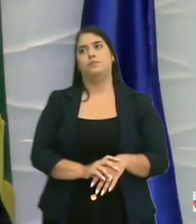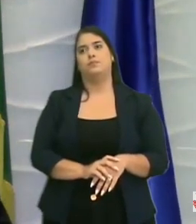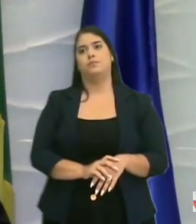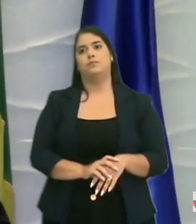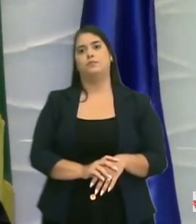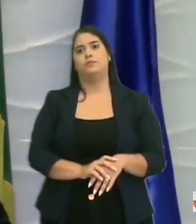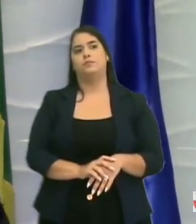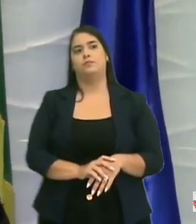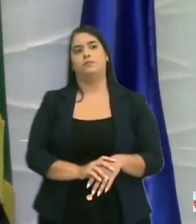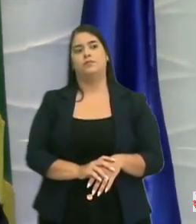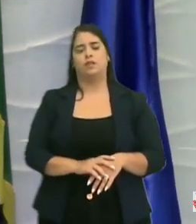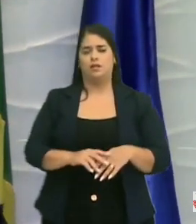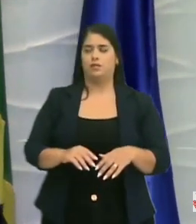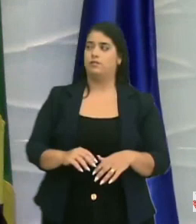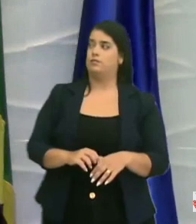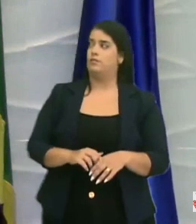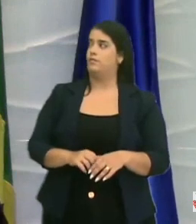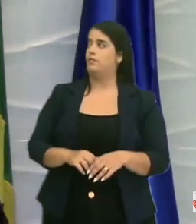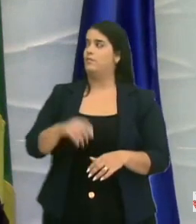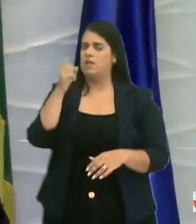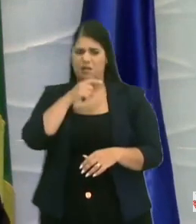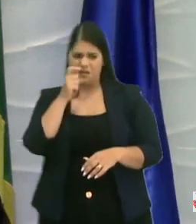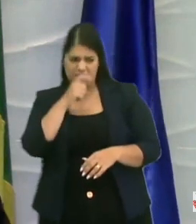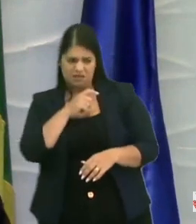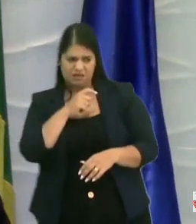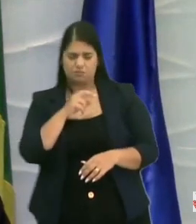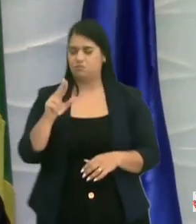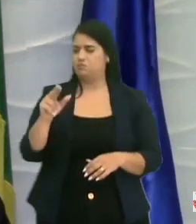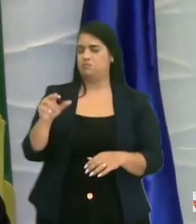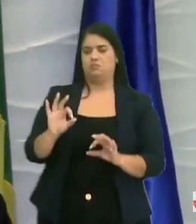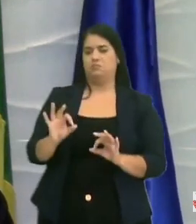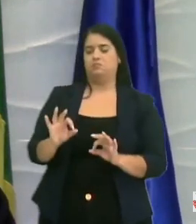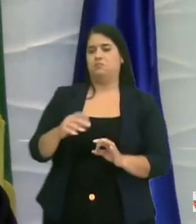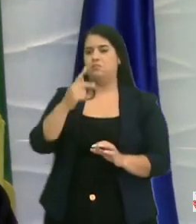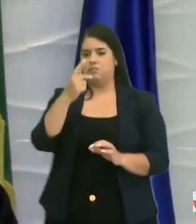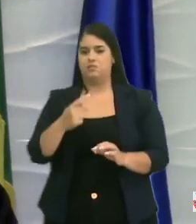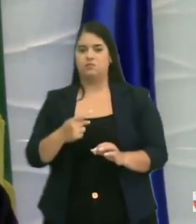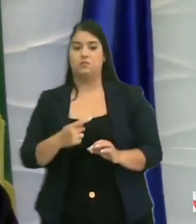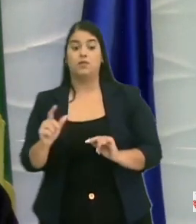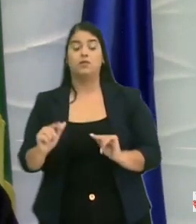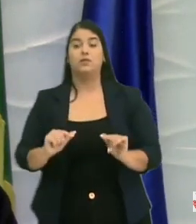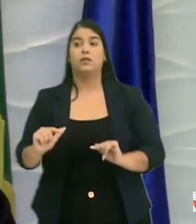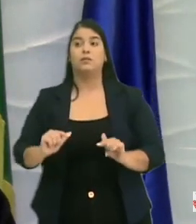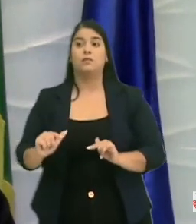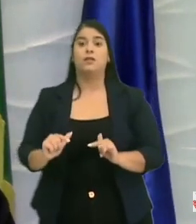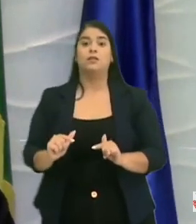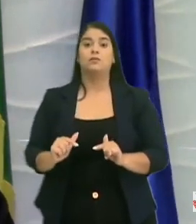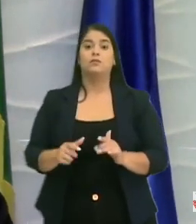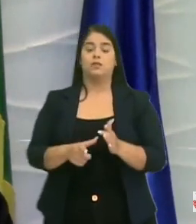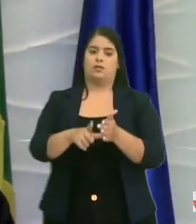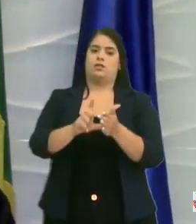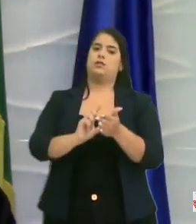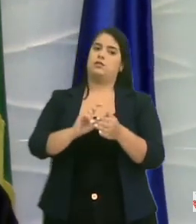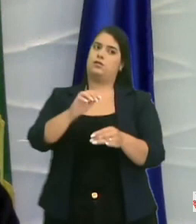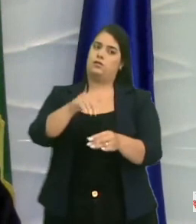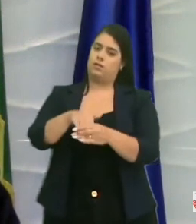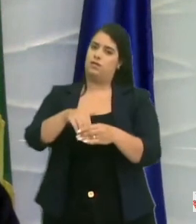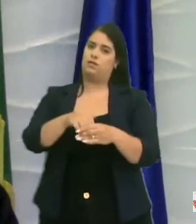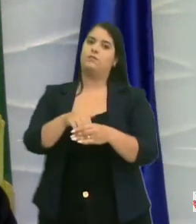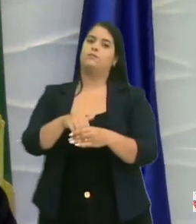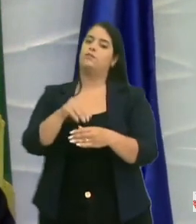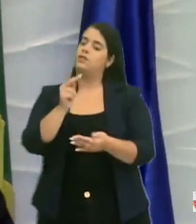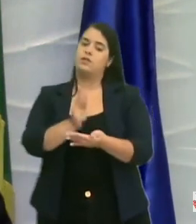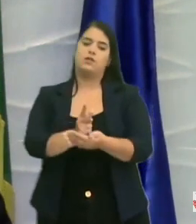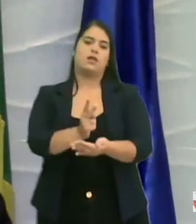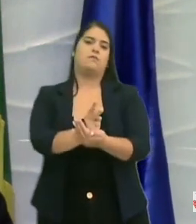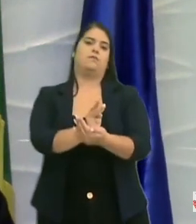Não adianta estar iludindo ninguém. Agora, o meu trabalho é antes da eleição, durante e